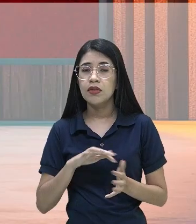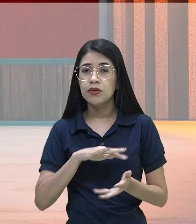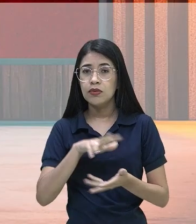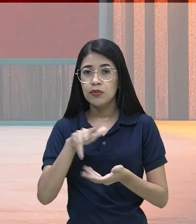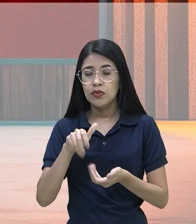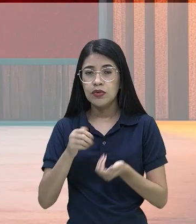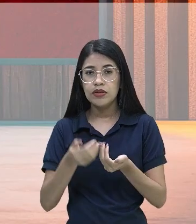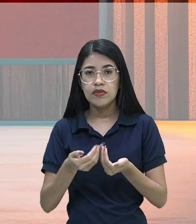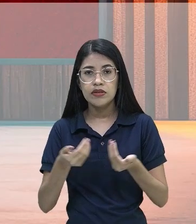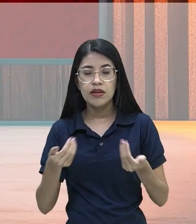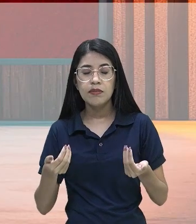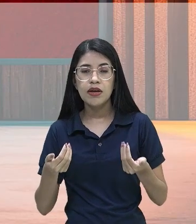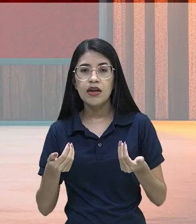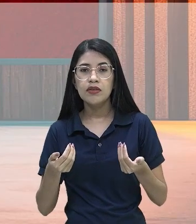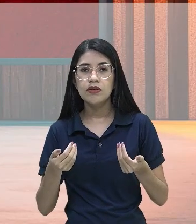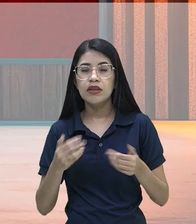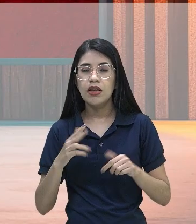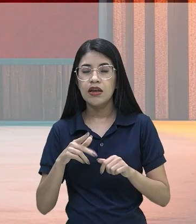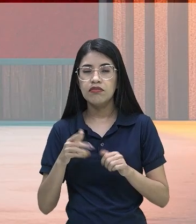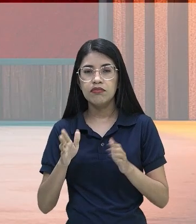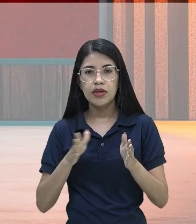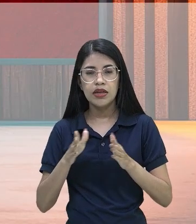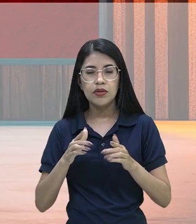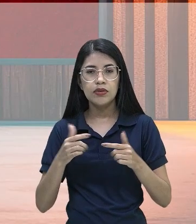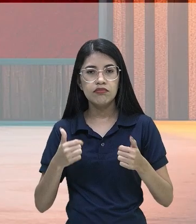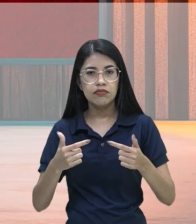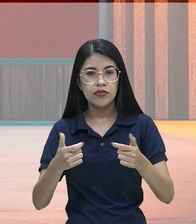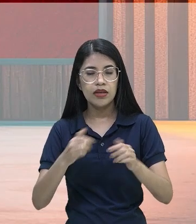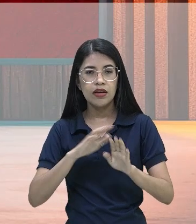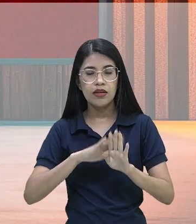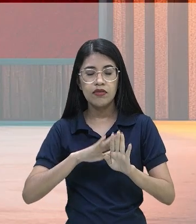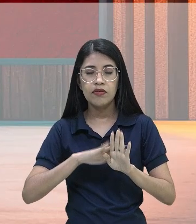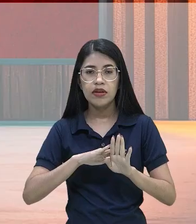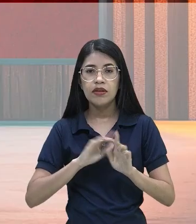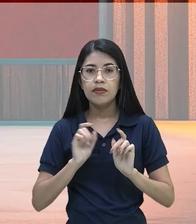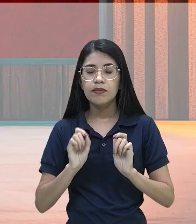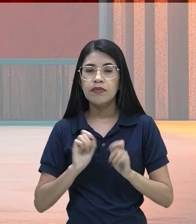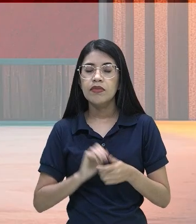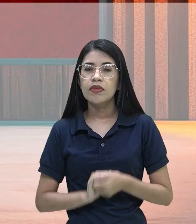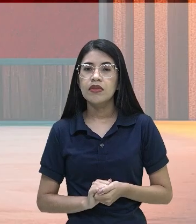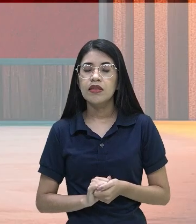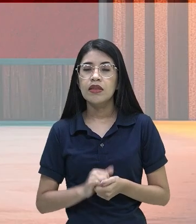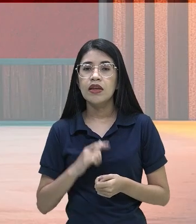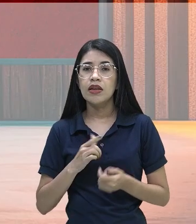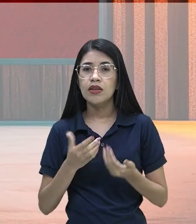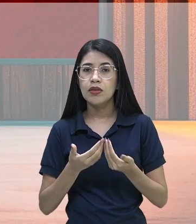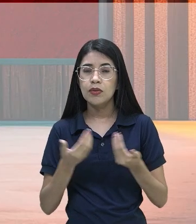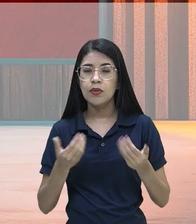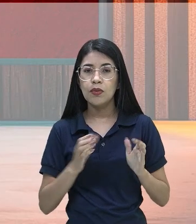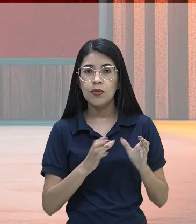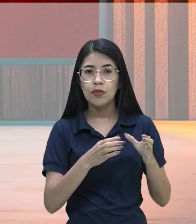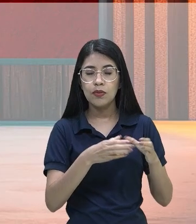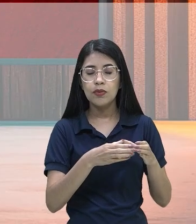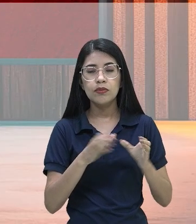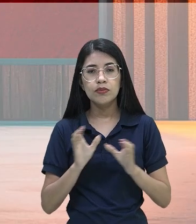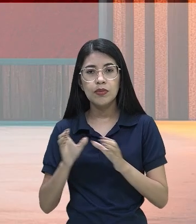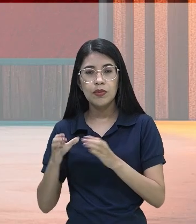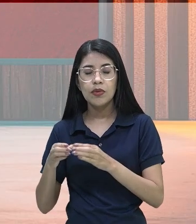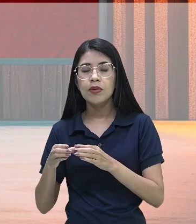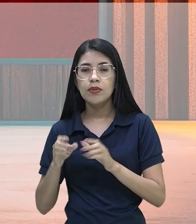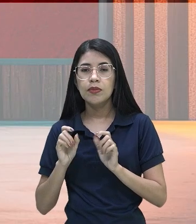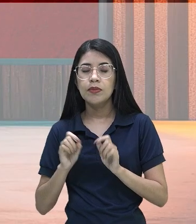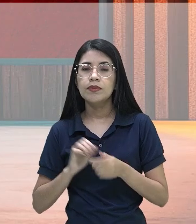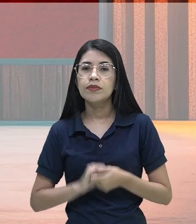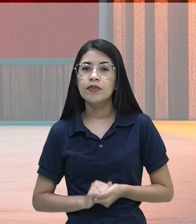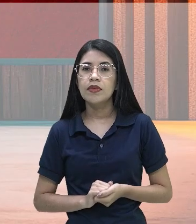momento, nesse contexto de Guerra Fria, de 1947 a 91, tem dois polos de poder, por isso o termo